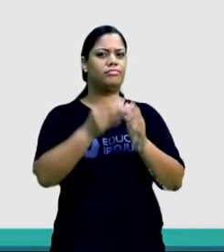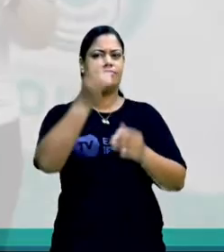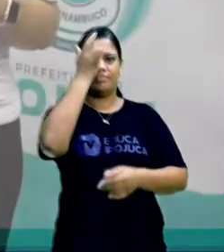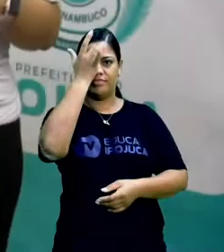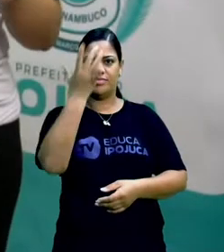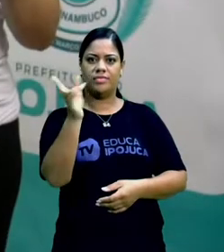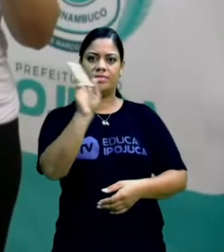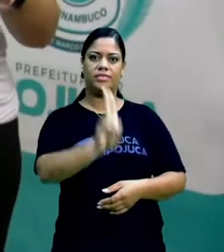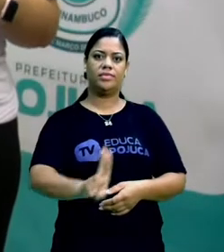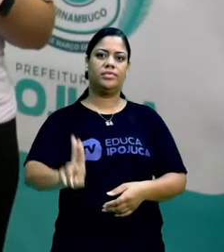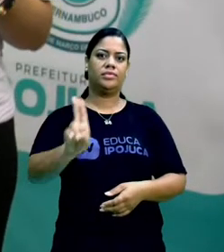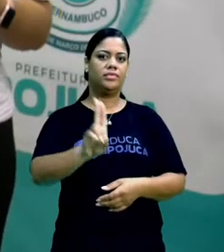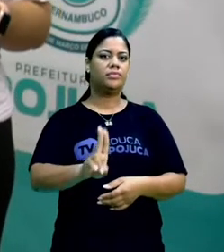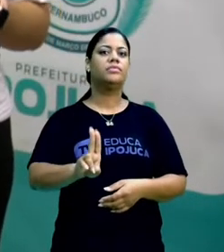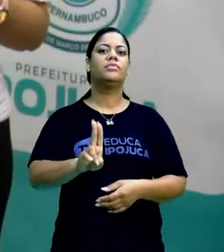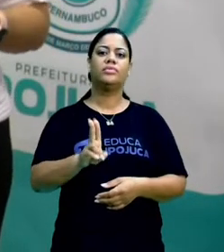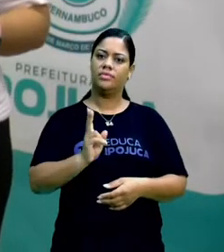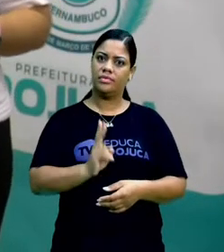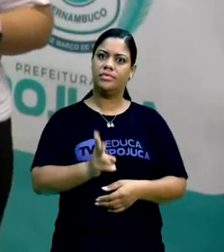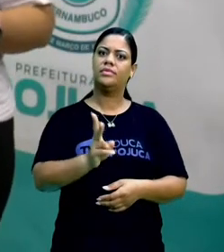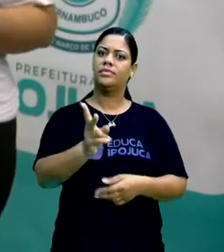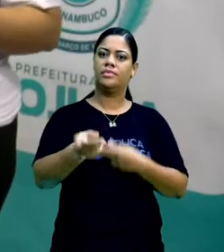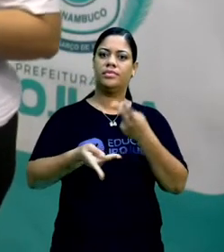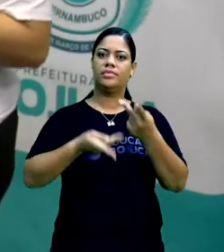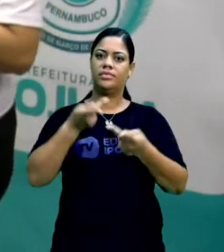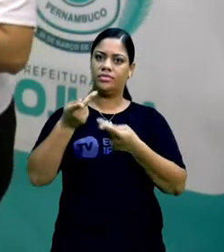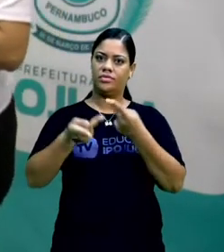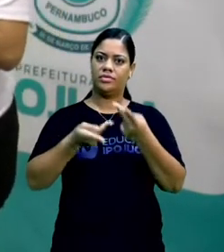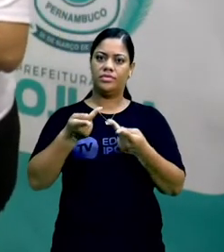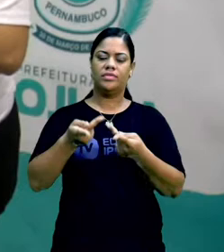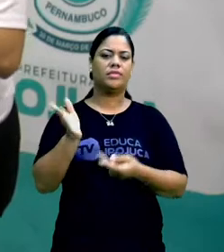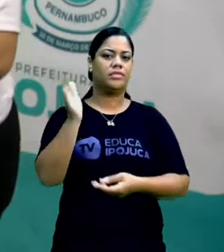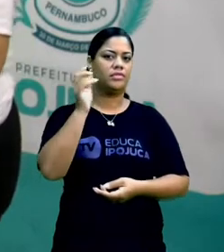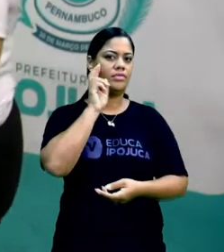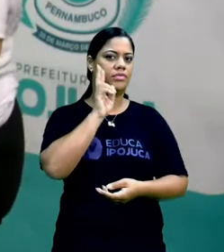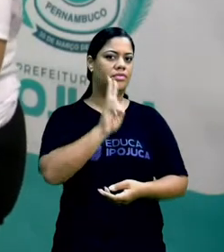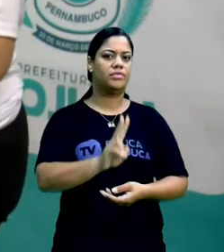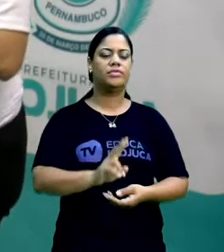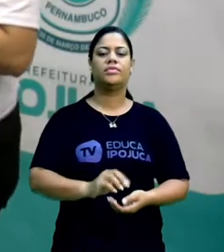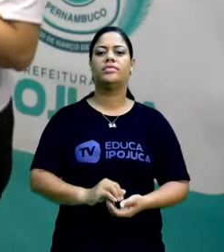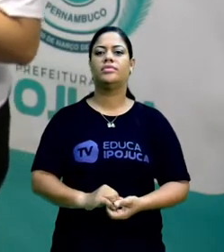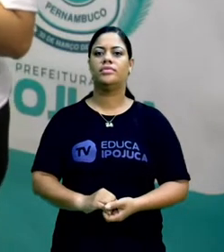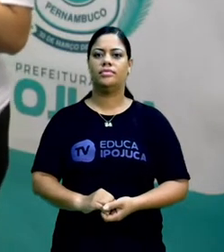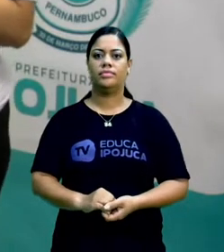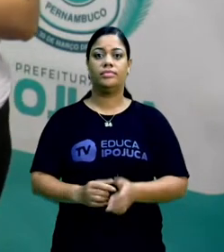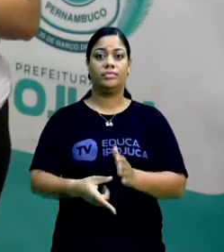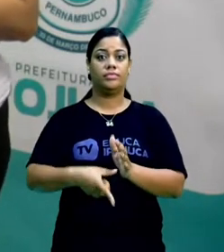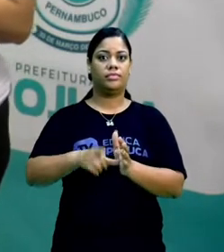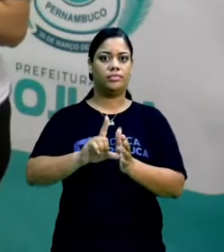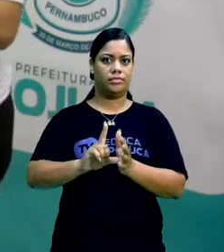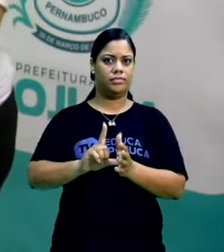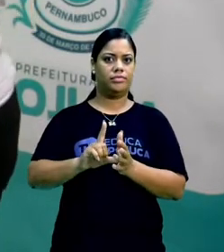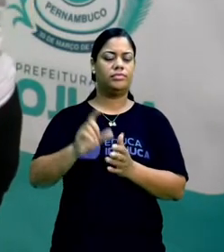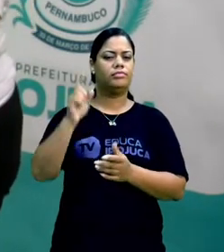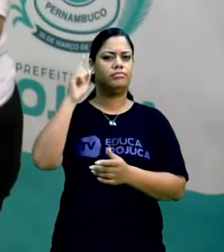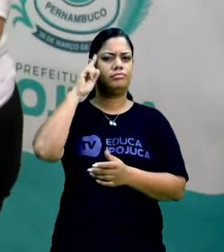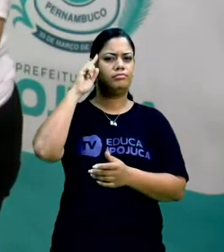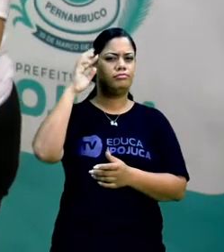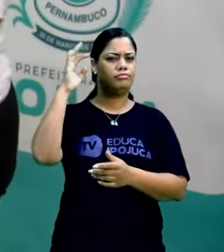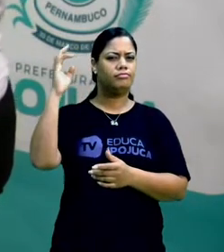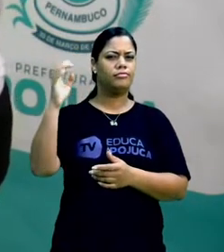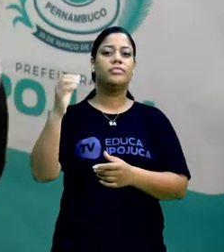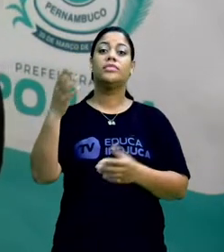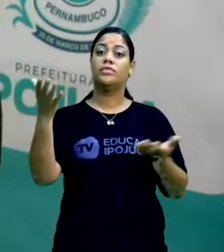que a gente utiliza toda hora que a gente fala. Vamos ver. Antes, vamos refletir. Hoje eu trouxe